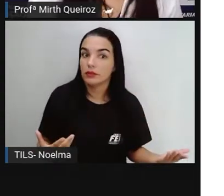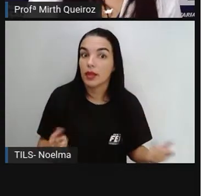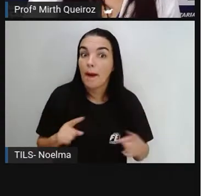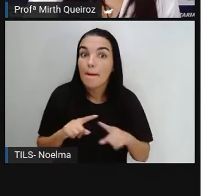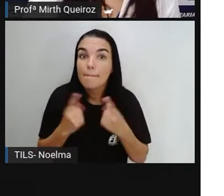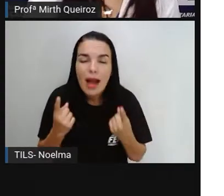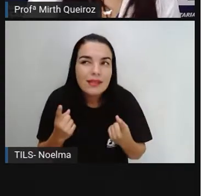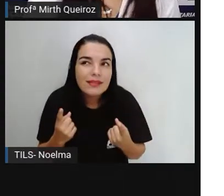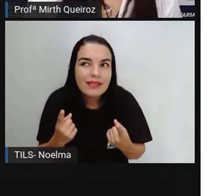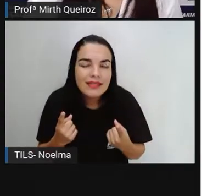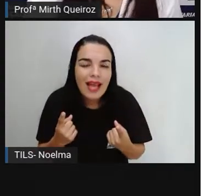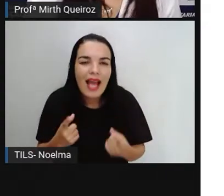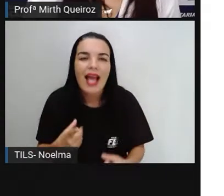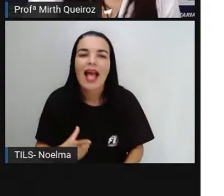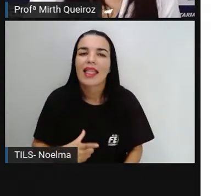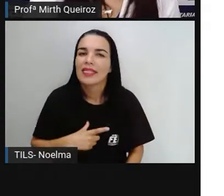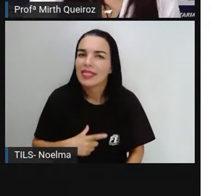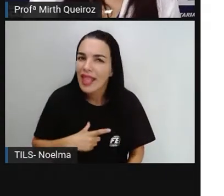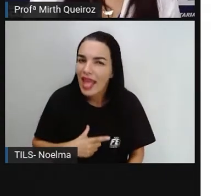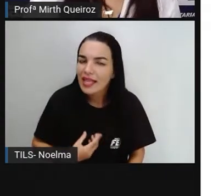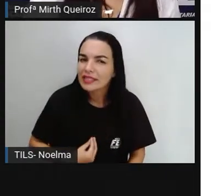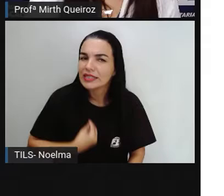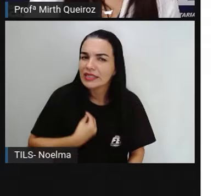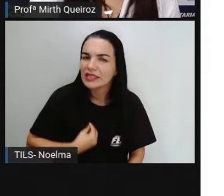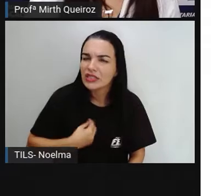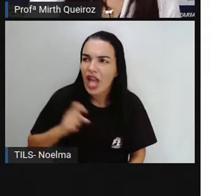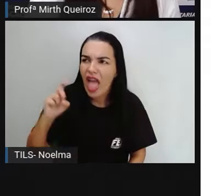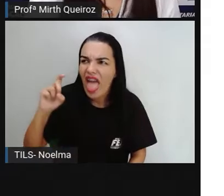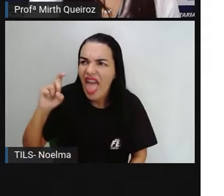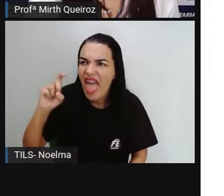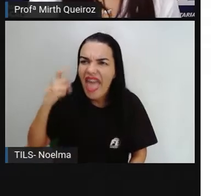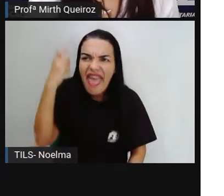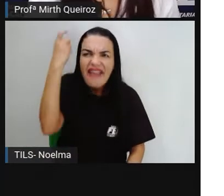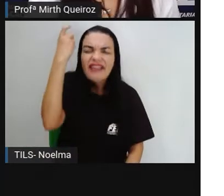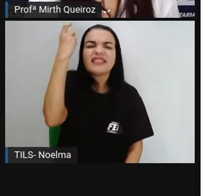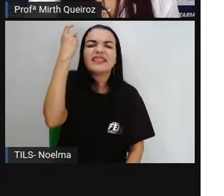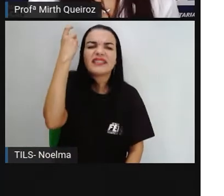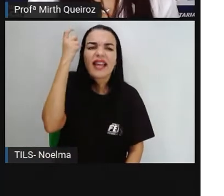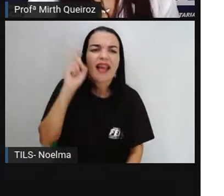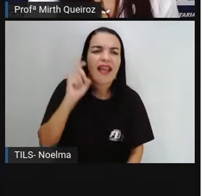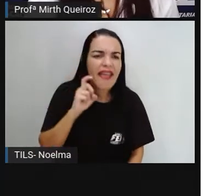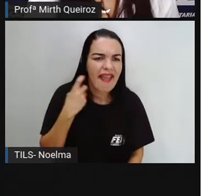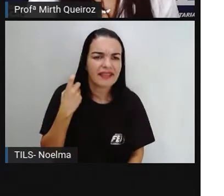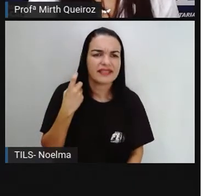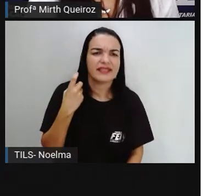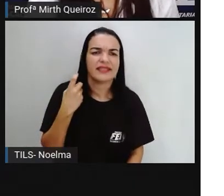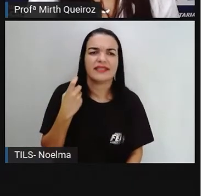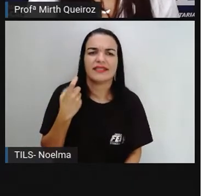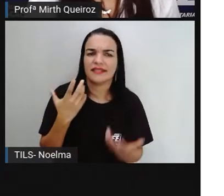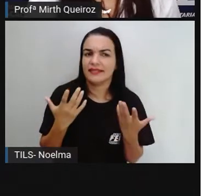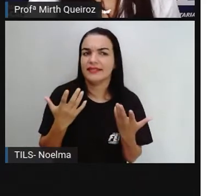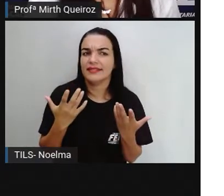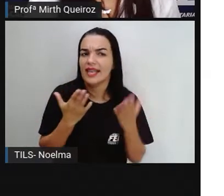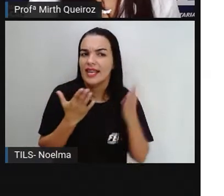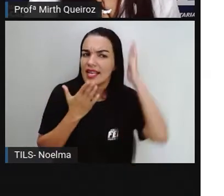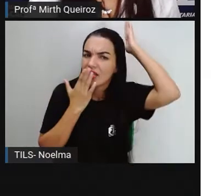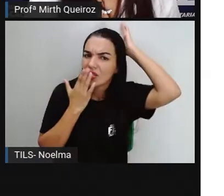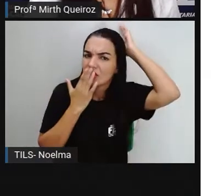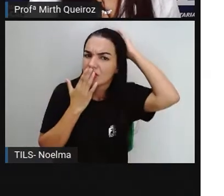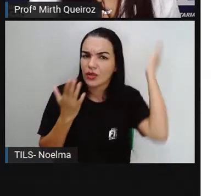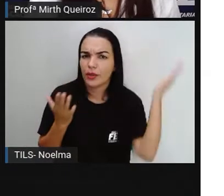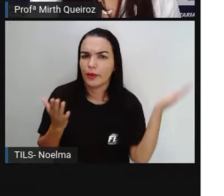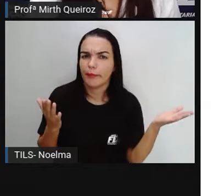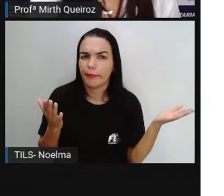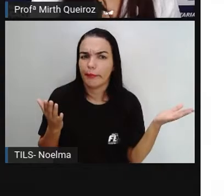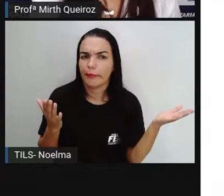aí? Existem ex-índios? O governador Gilberto Mestrinho, por exemplo, para impedir a